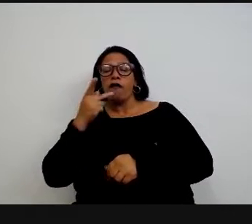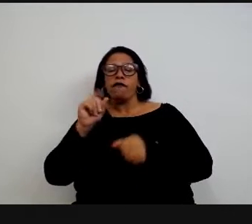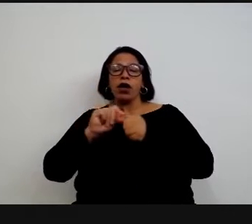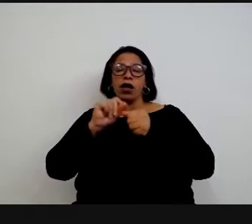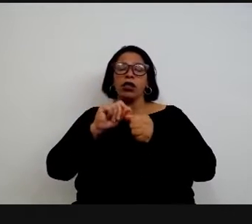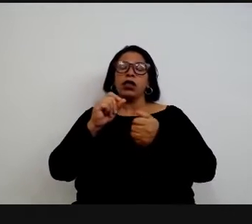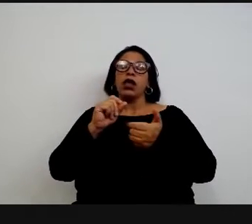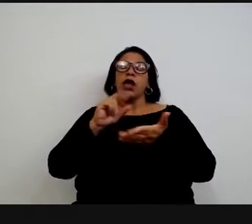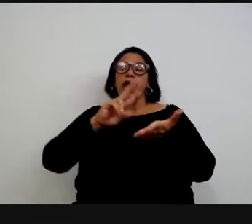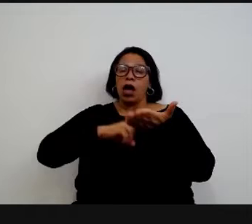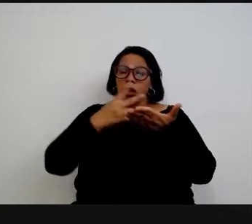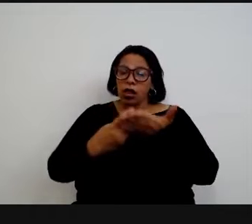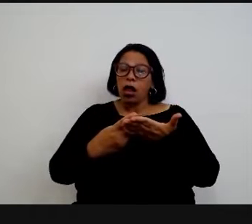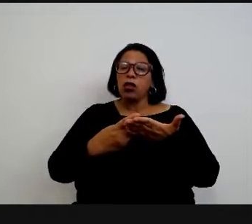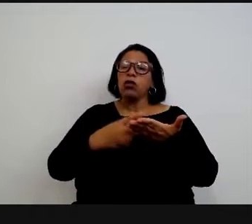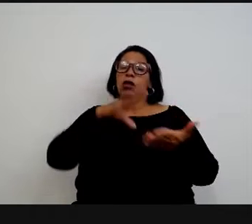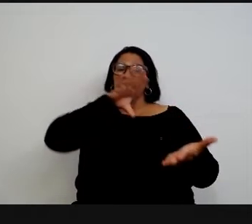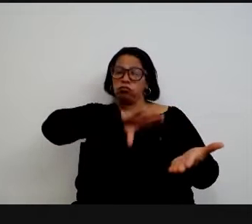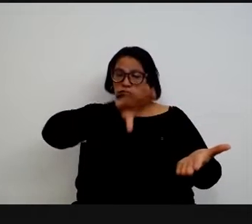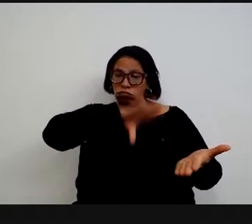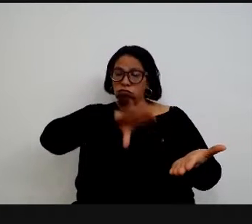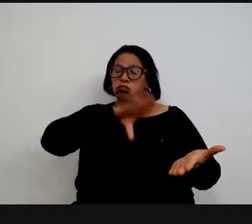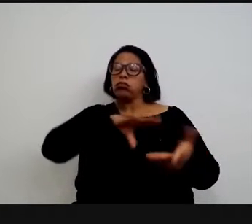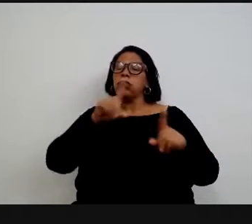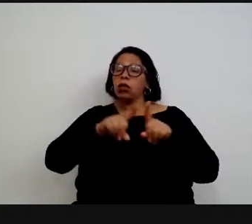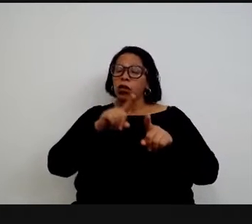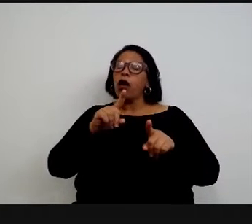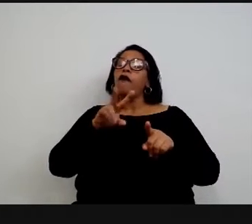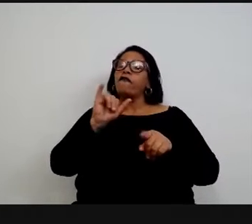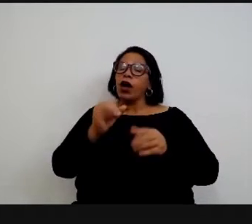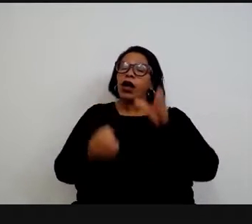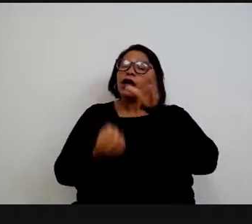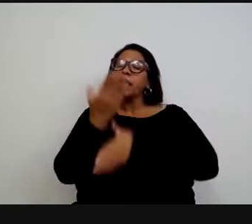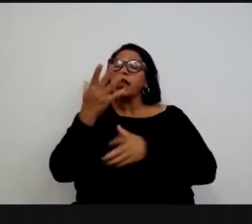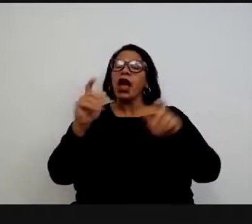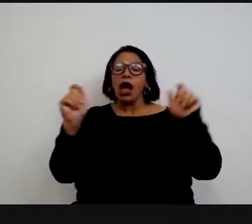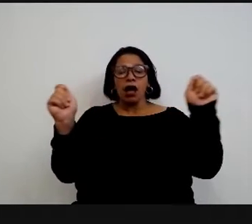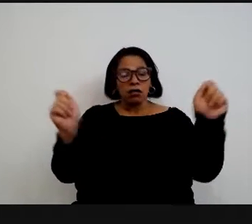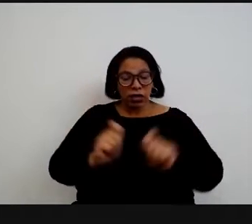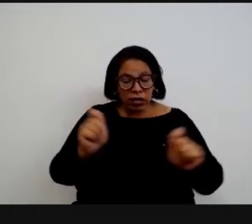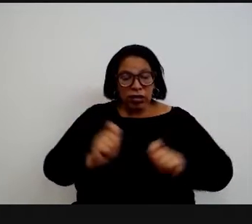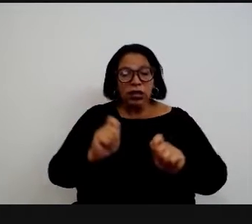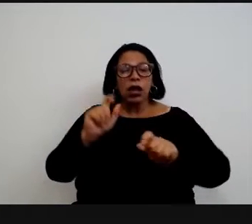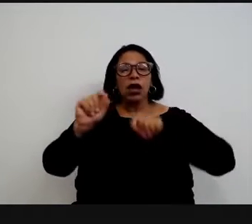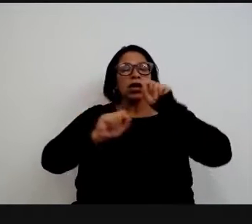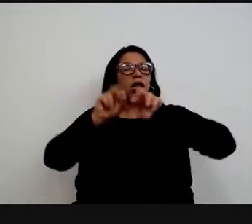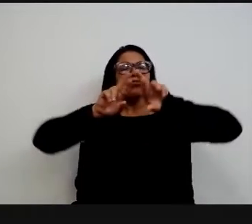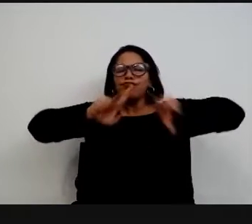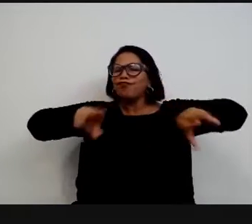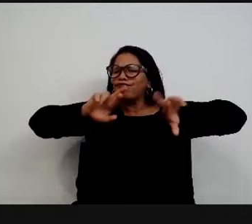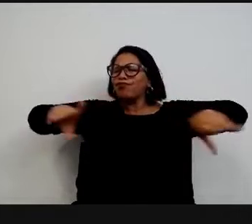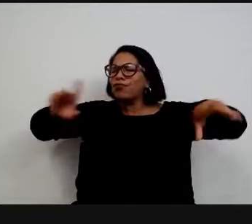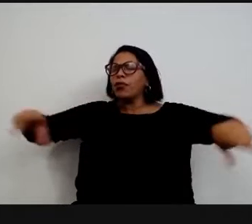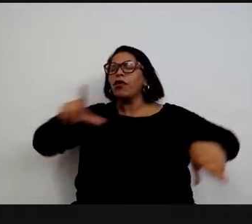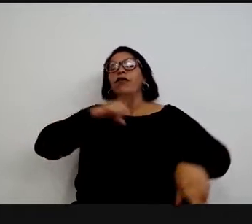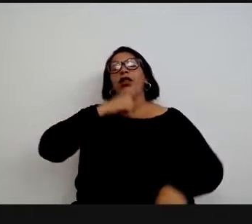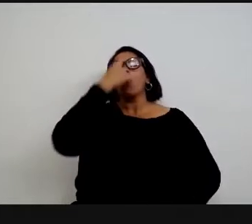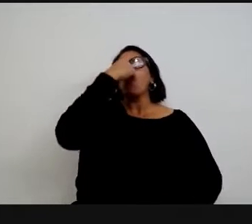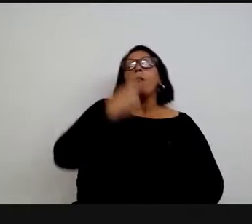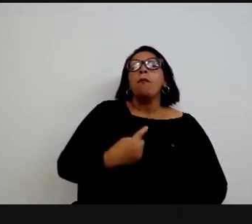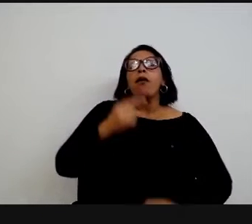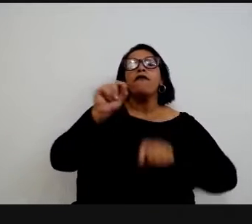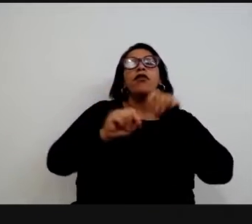transição. Mas é mais do que isso, quer dizer, as pessoas vão ter que desenvolver capacidades múltiplas, vão ter que ter um